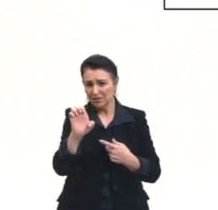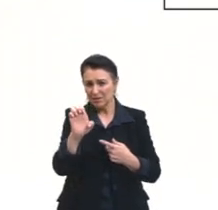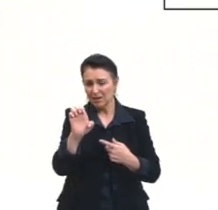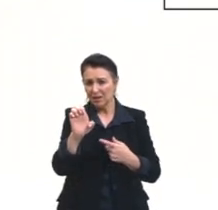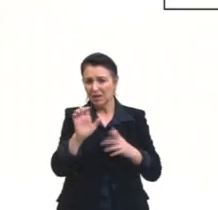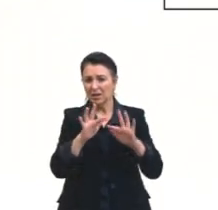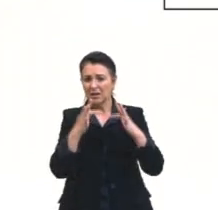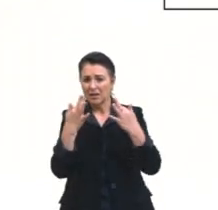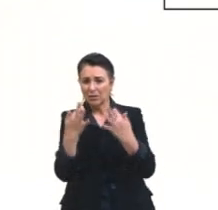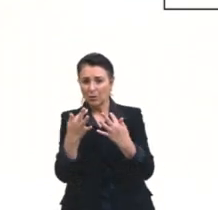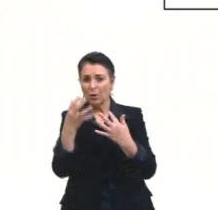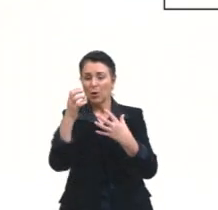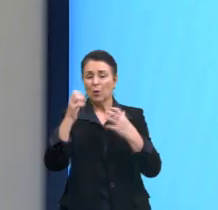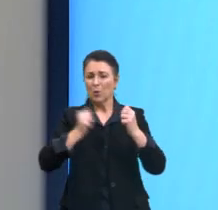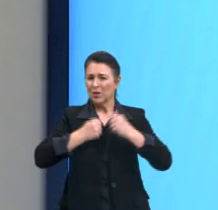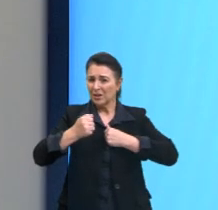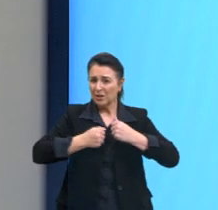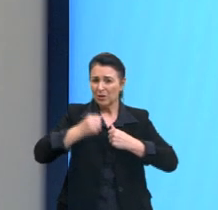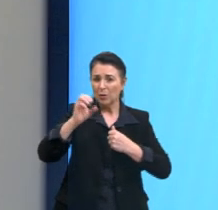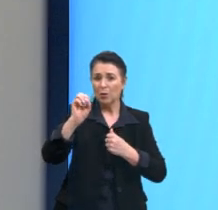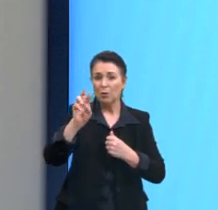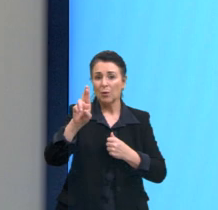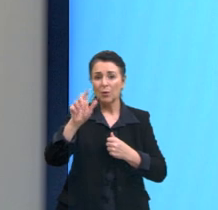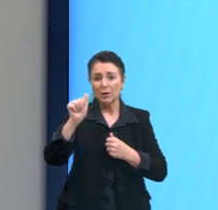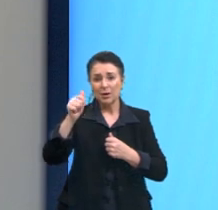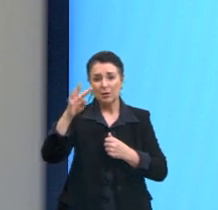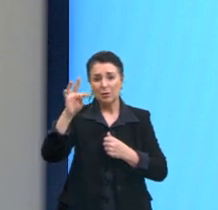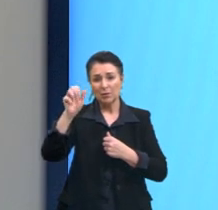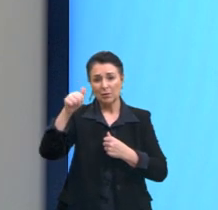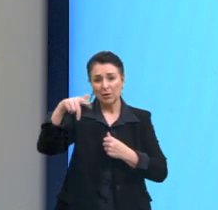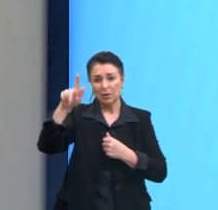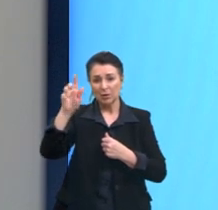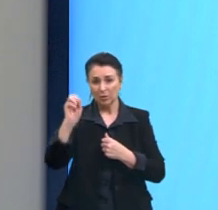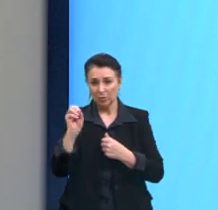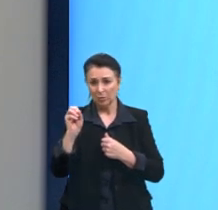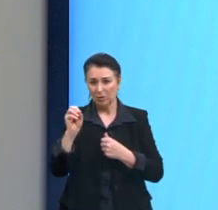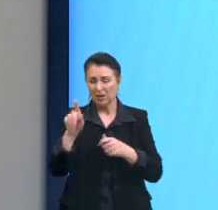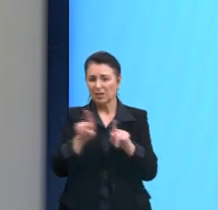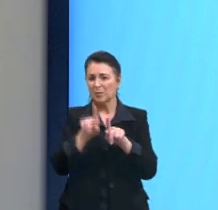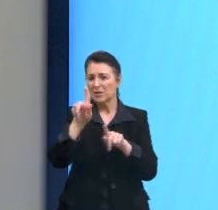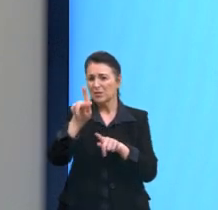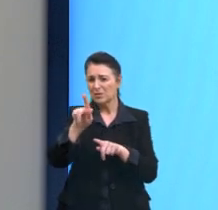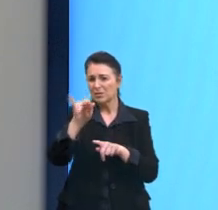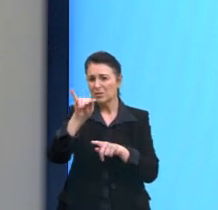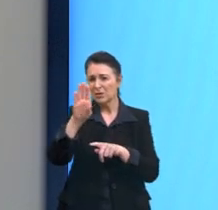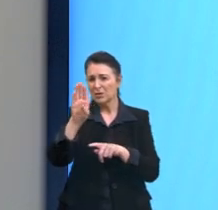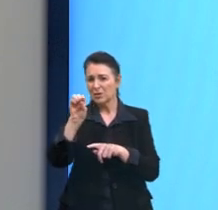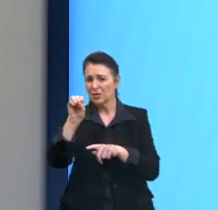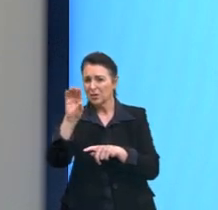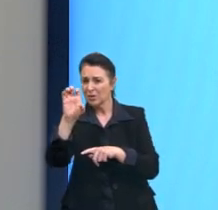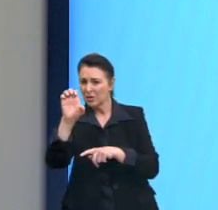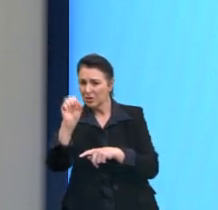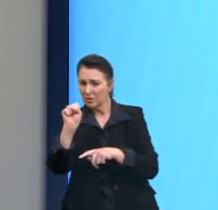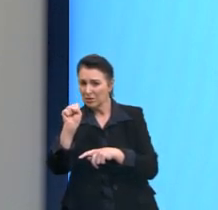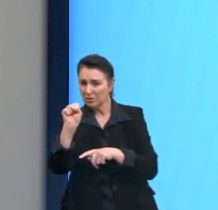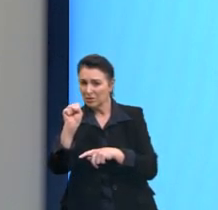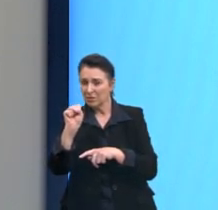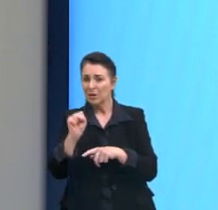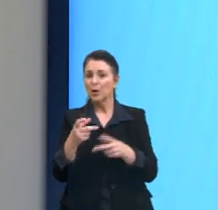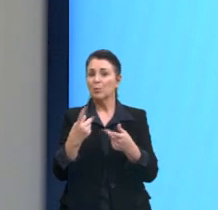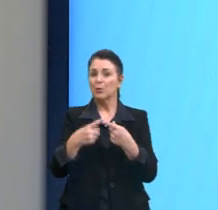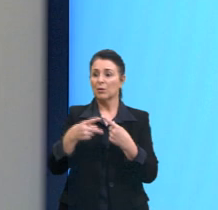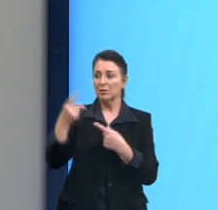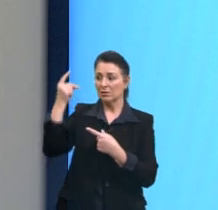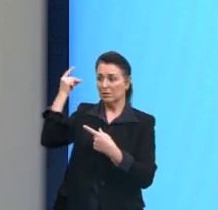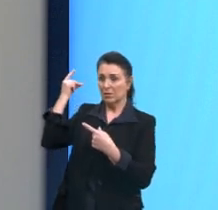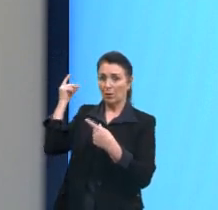dão orangotangos e gibões a mesma família complicado né gente porque elas você céu como um